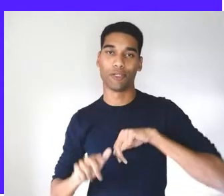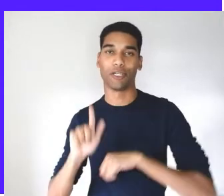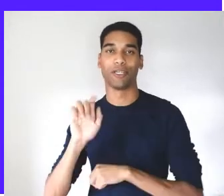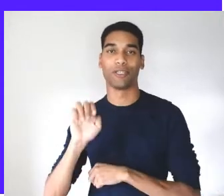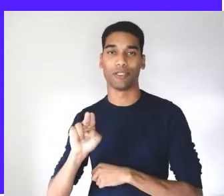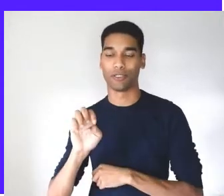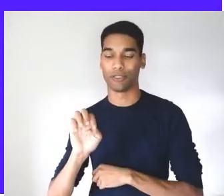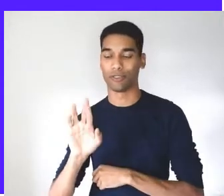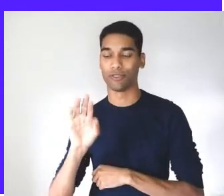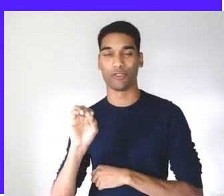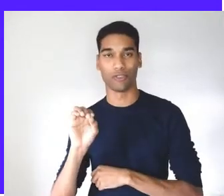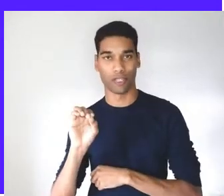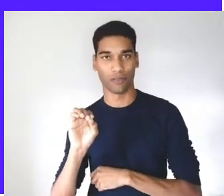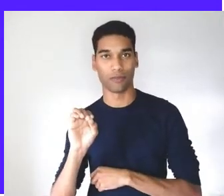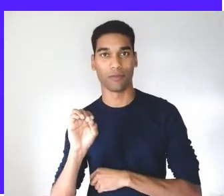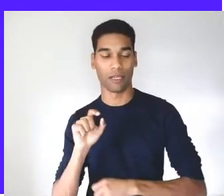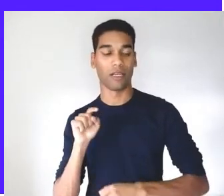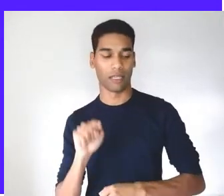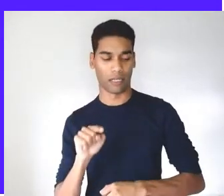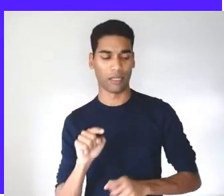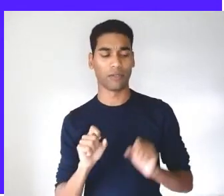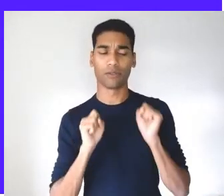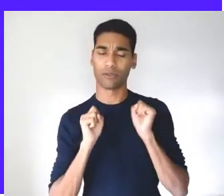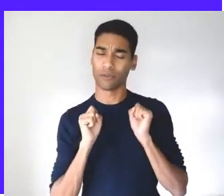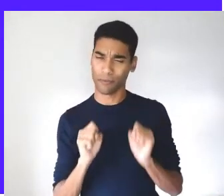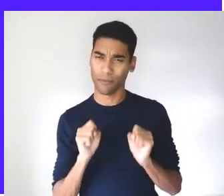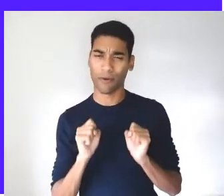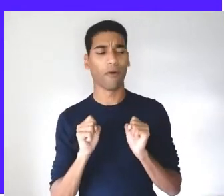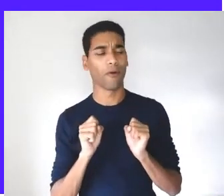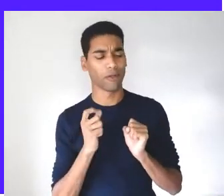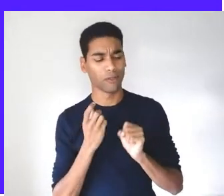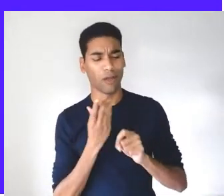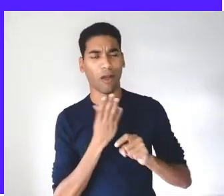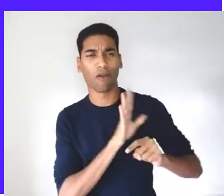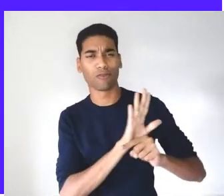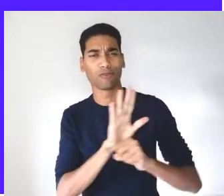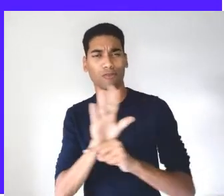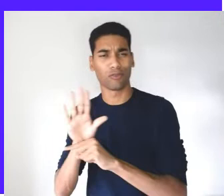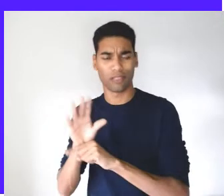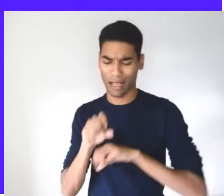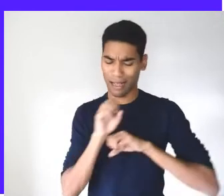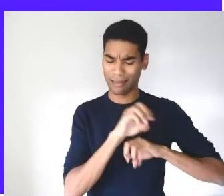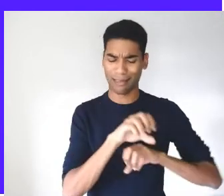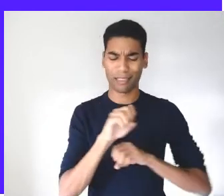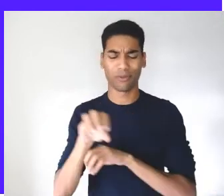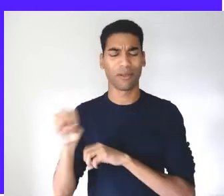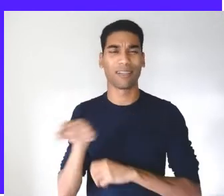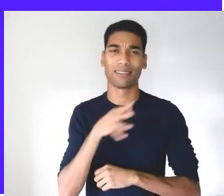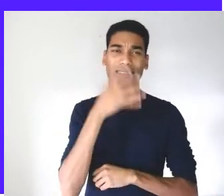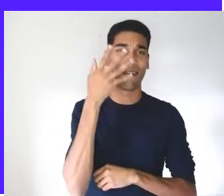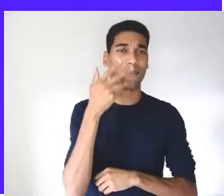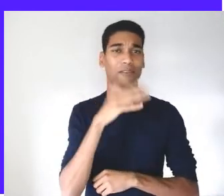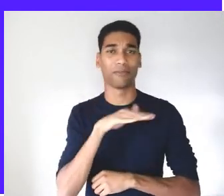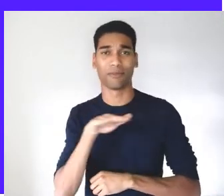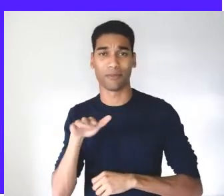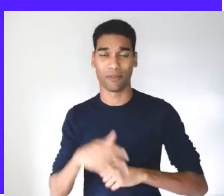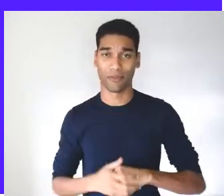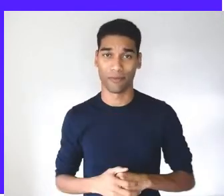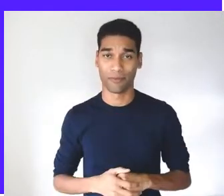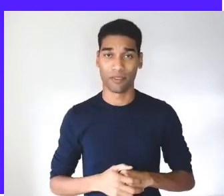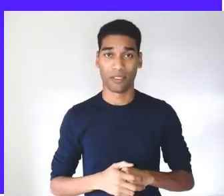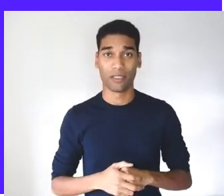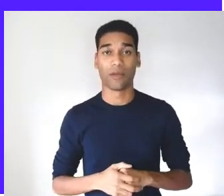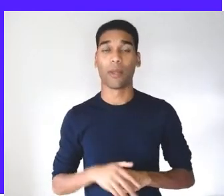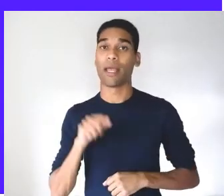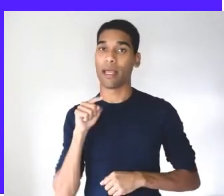toda a educação das crianças. E é isso, gente. Eu acho que esse caminho da articulação é